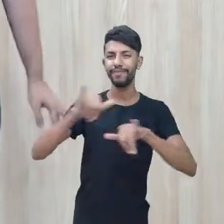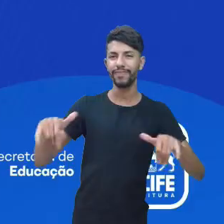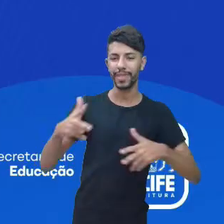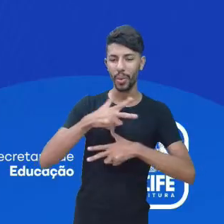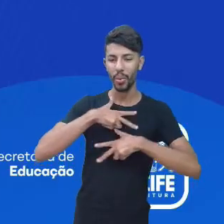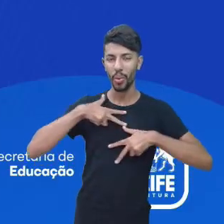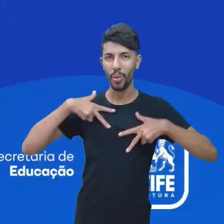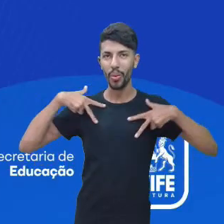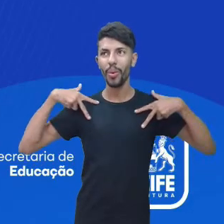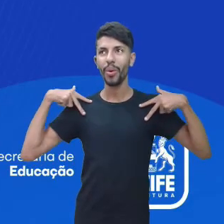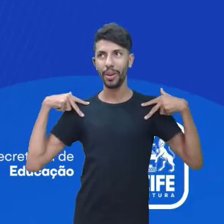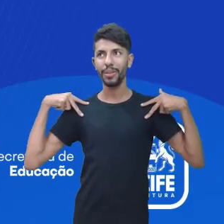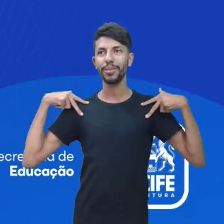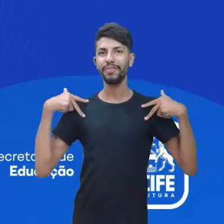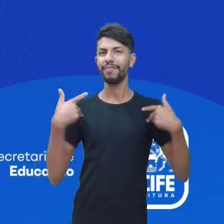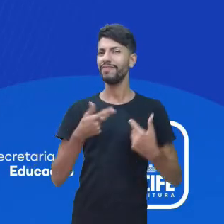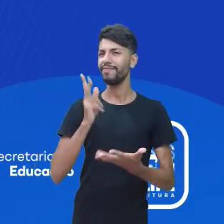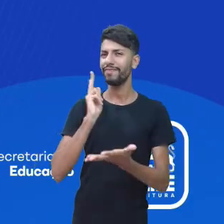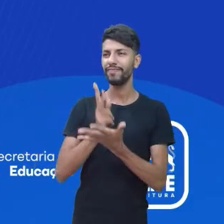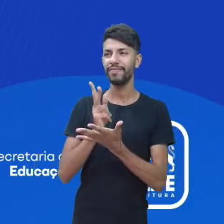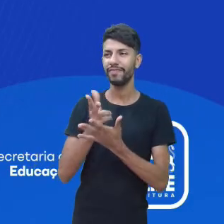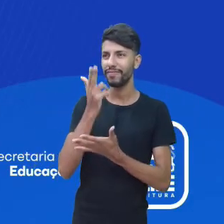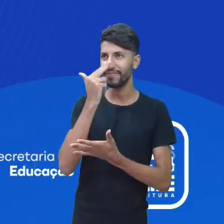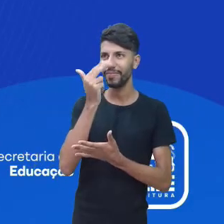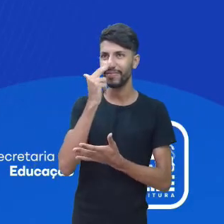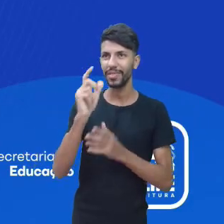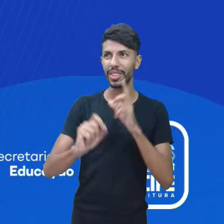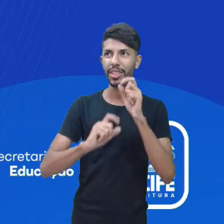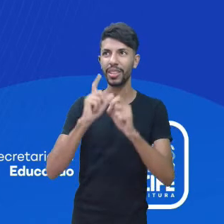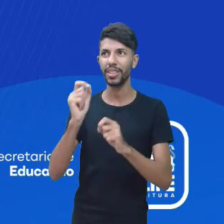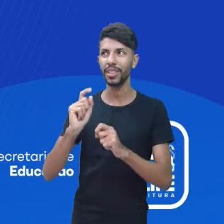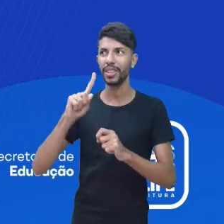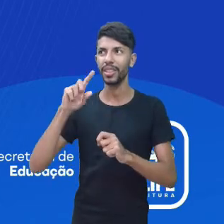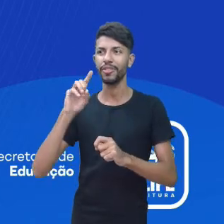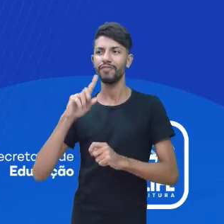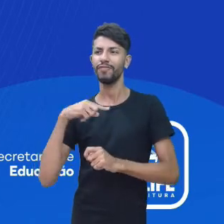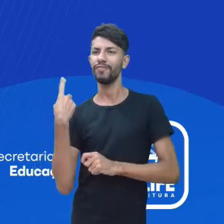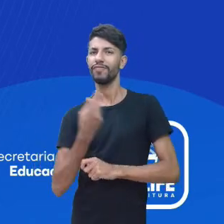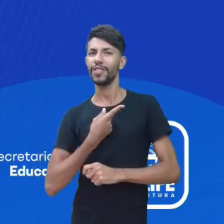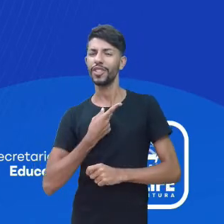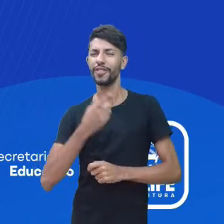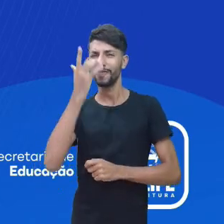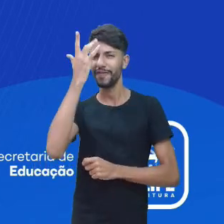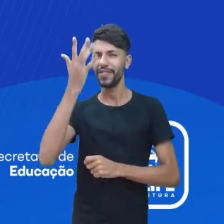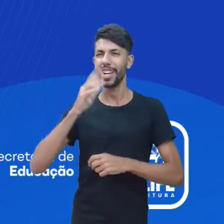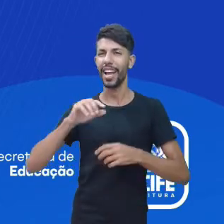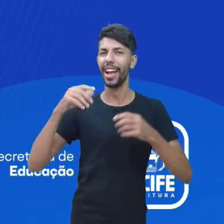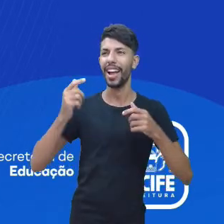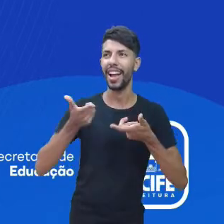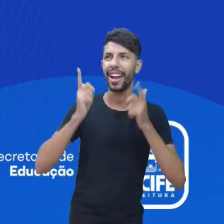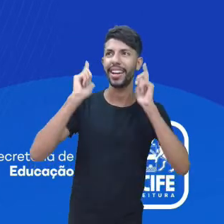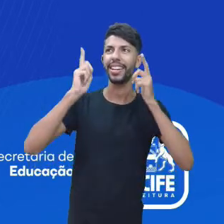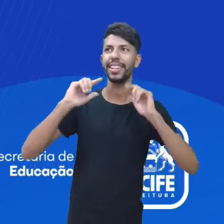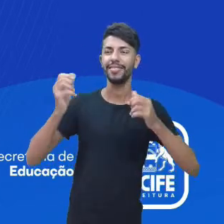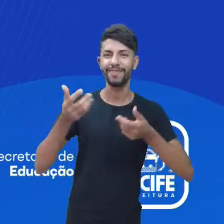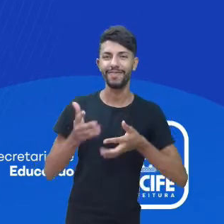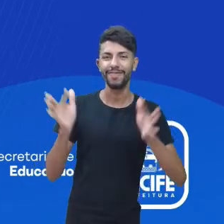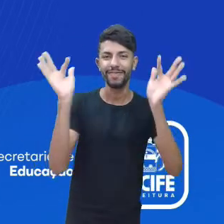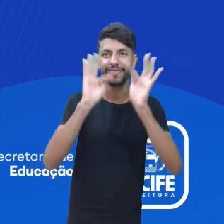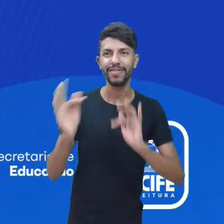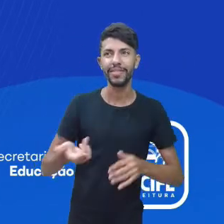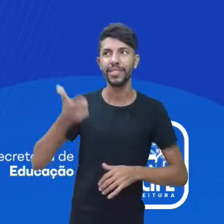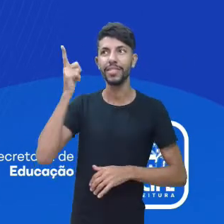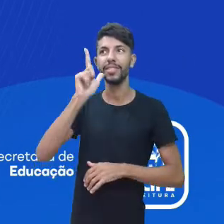suavidade. Aqui, mesmo esquema, de boa, só jogando fácil e só alegria, né? Só vitória. Eu me